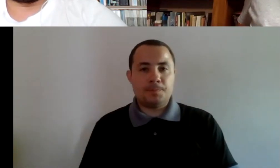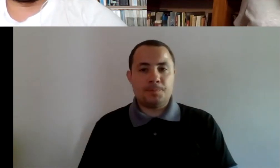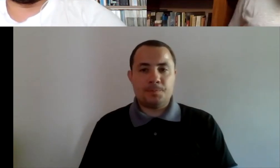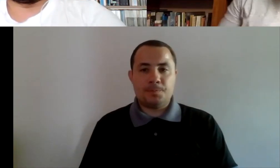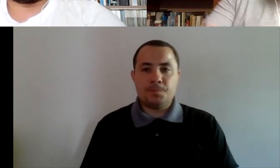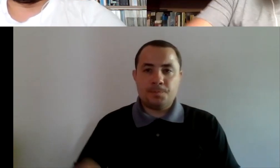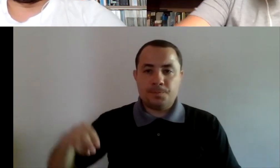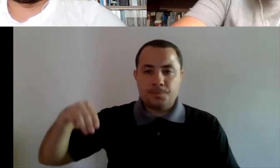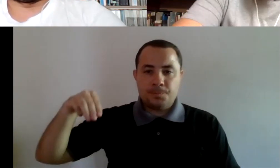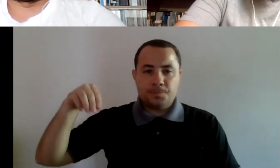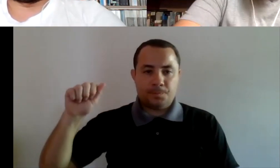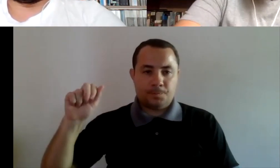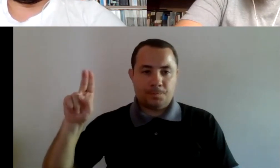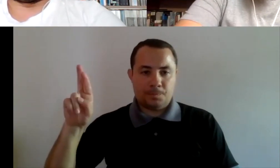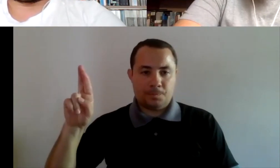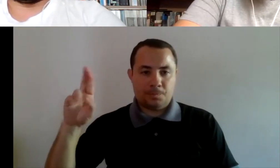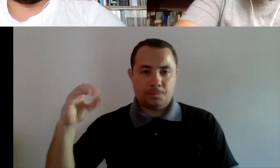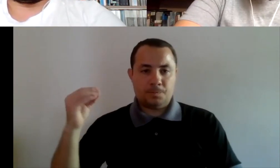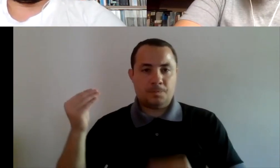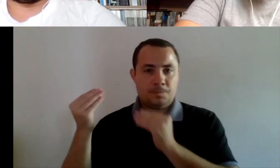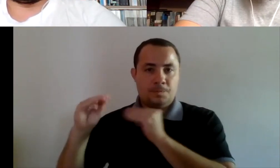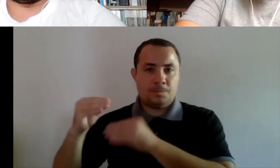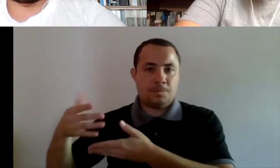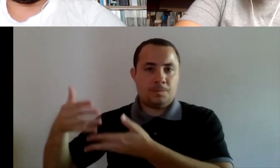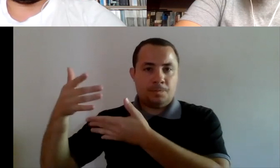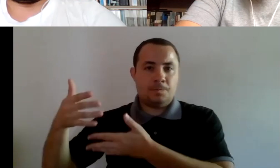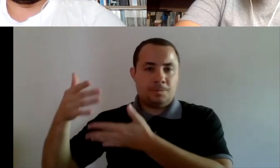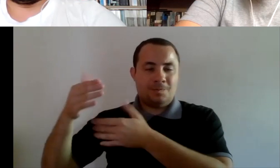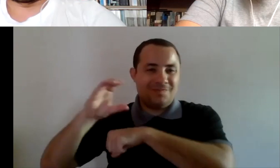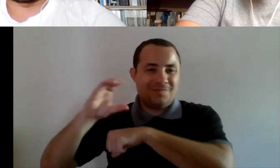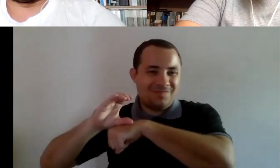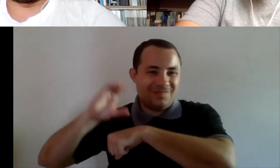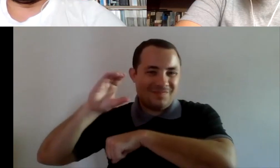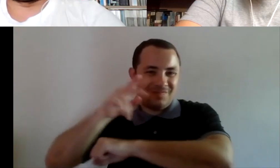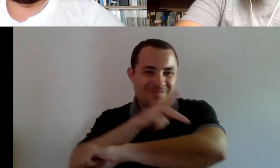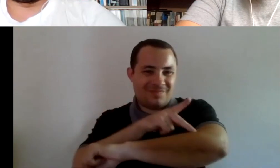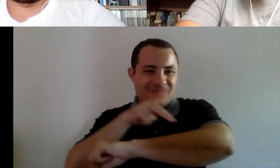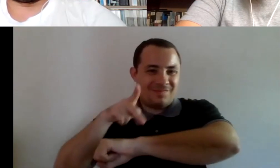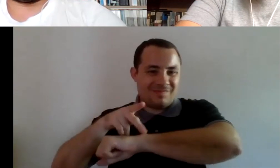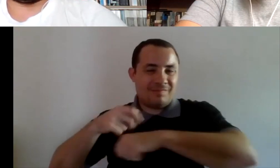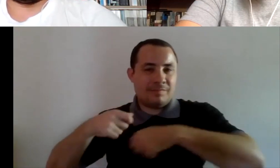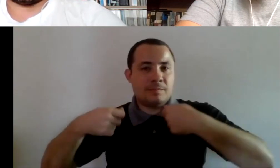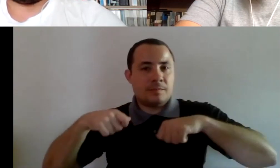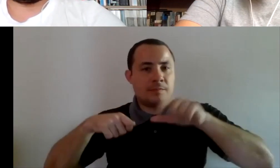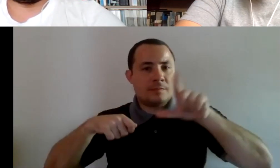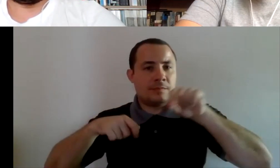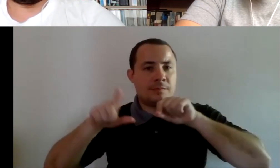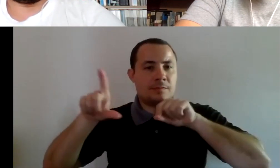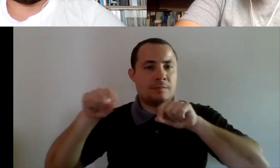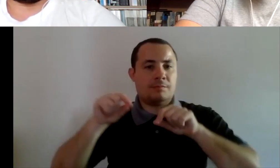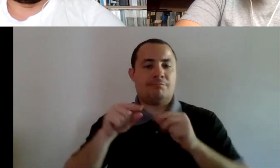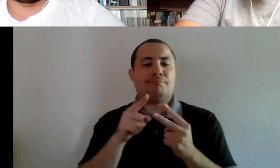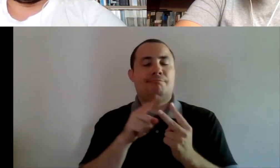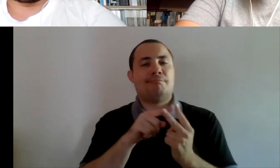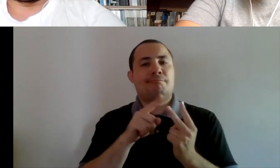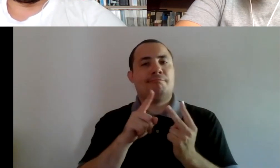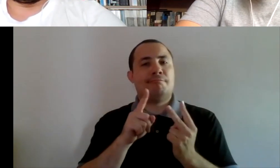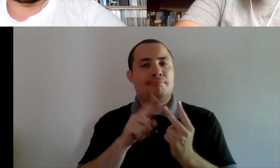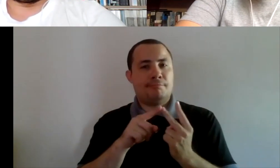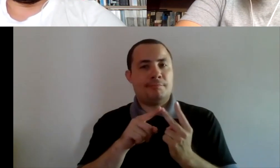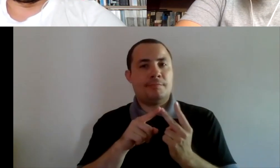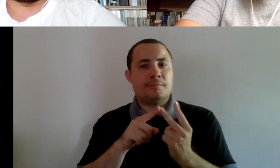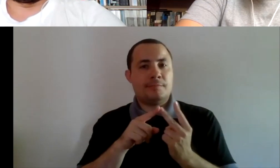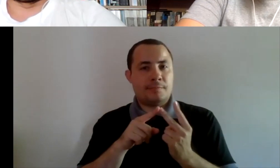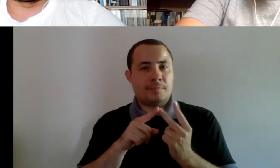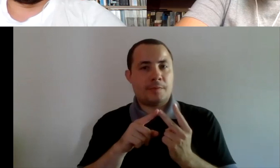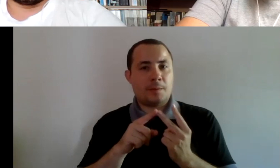aqui, Marcelo, né, que ele colocou, os coordenadores pedagógicos deveriam indicar ao menos 2 livros de autores da cidade para compor a lista de